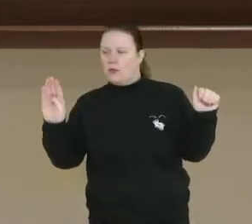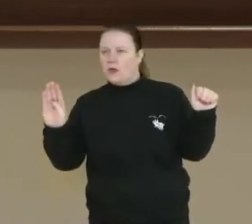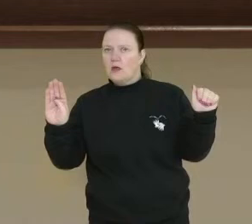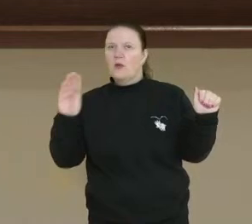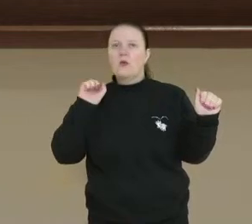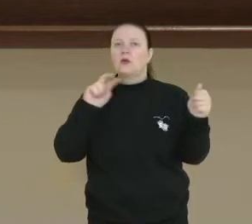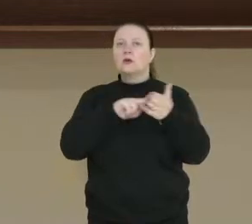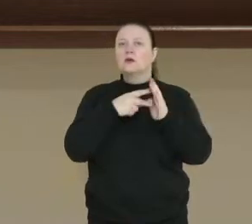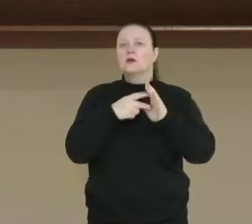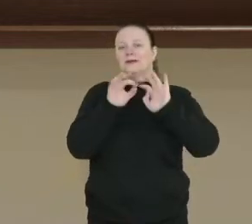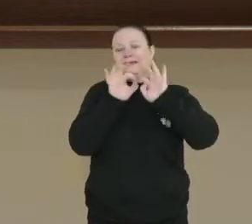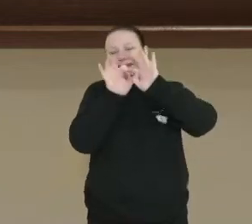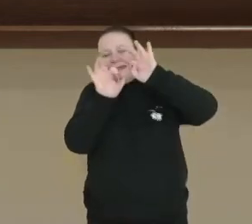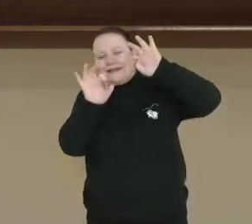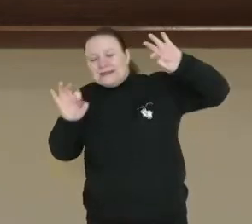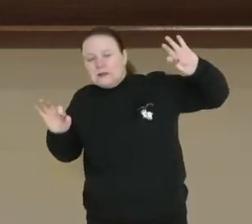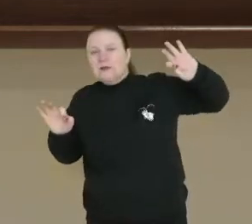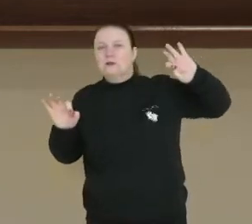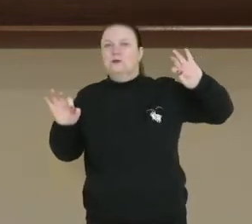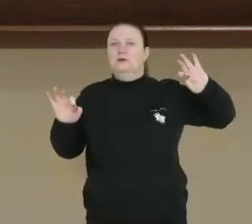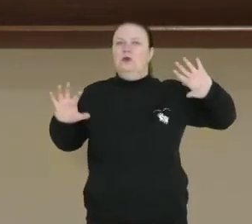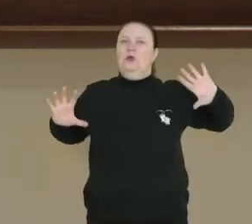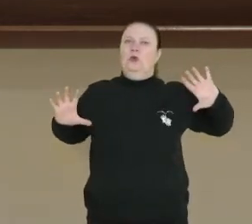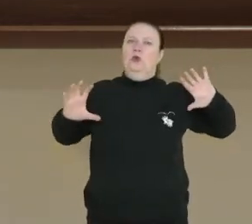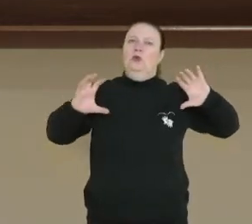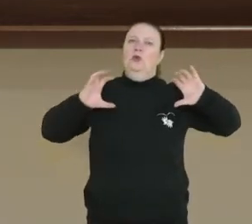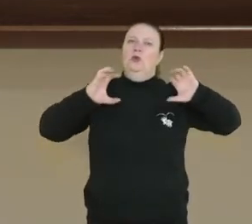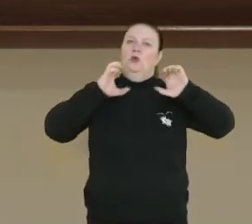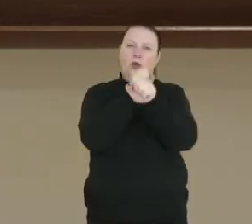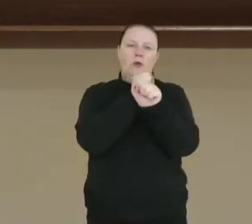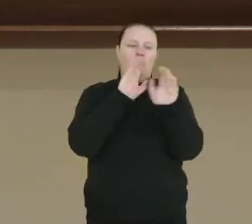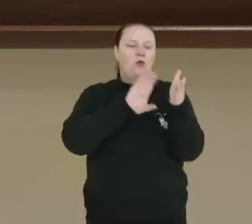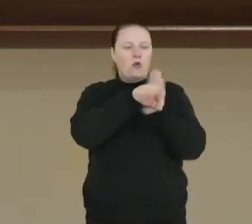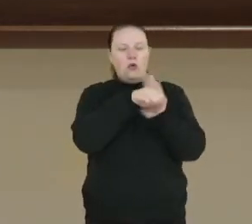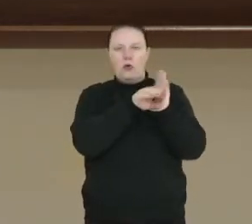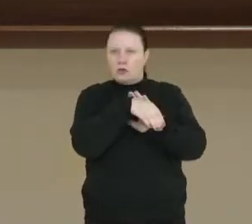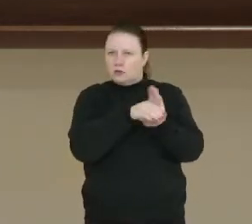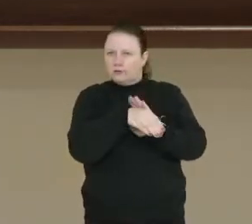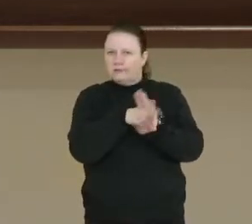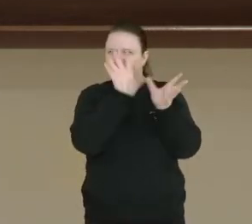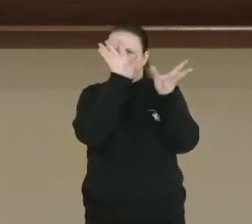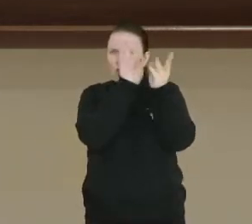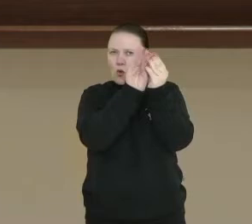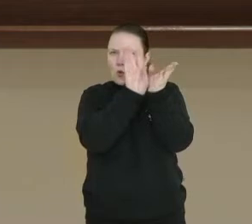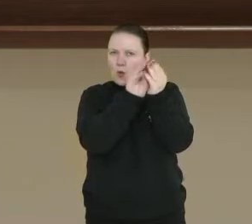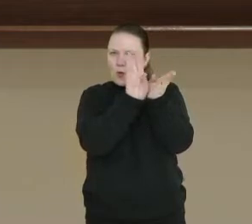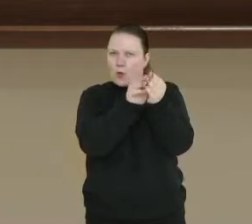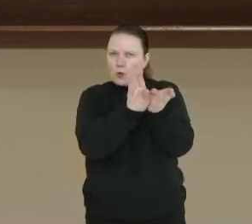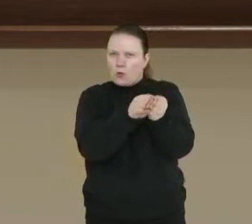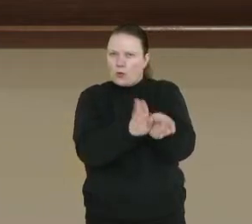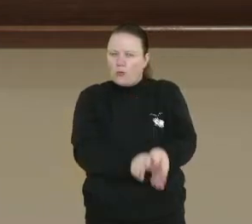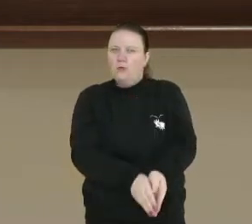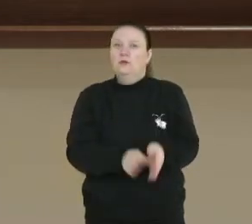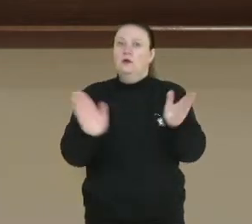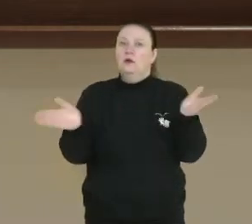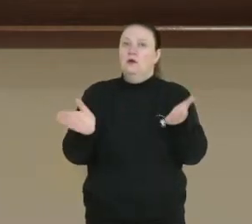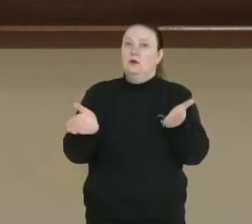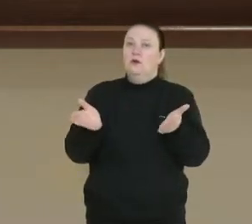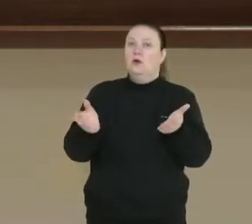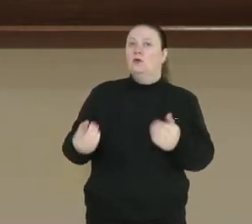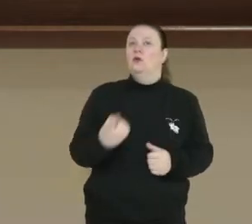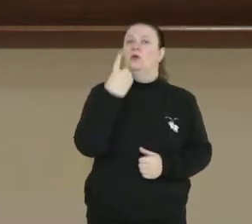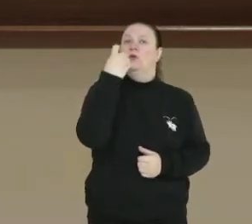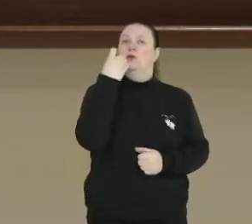gente juntou praticamente todos os conceitos que a gente estava trabalhando de geometria analítica até agora em uma questão